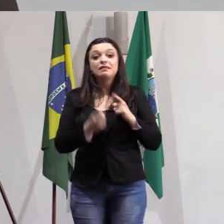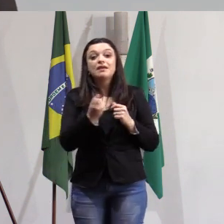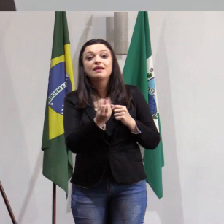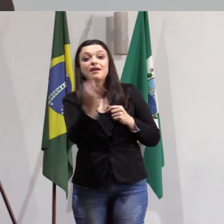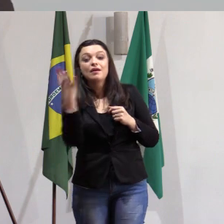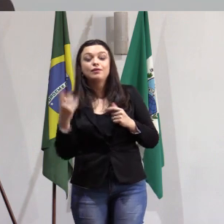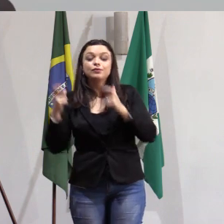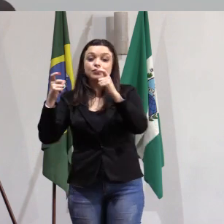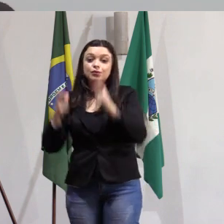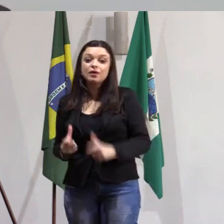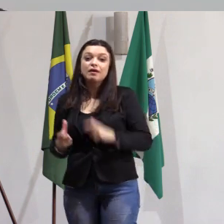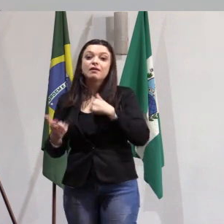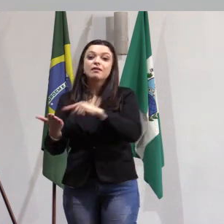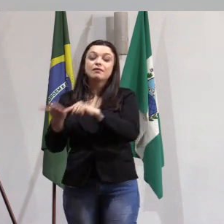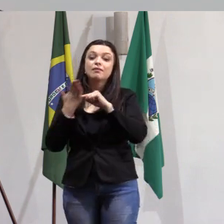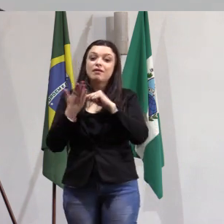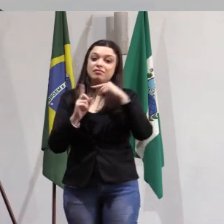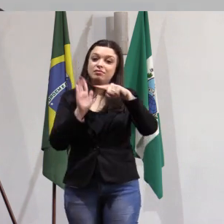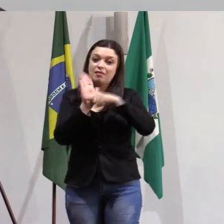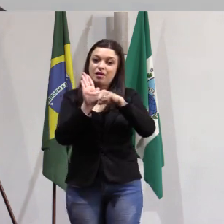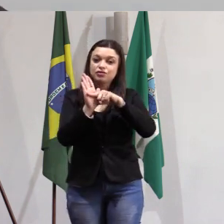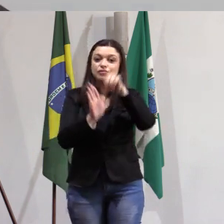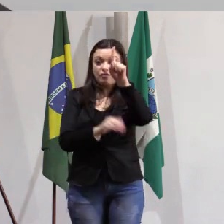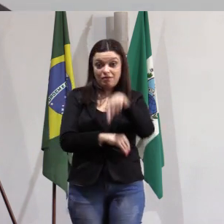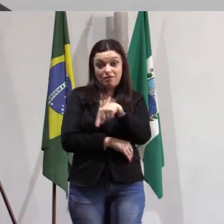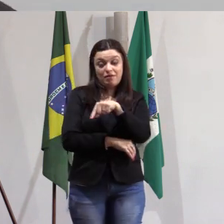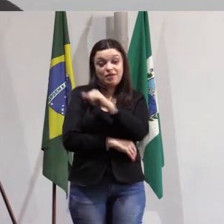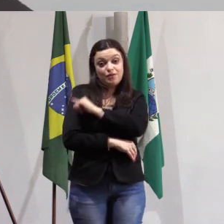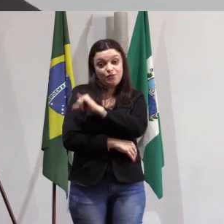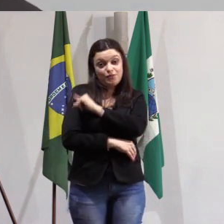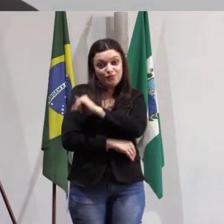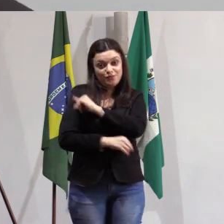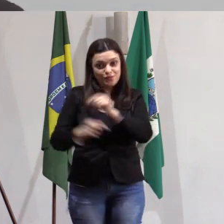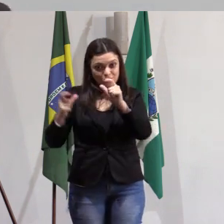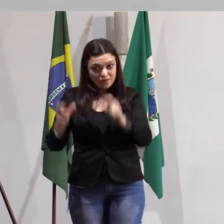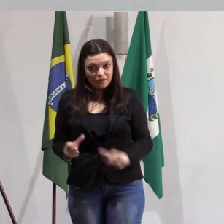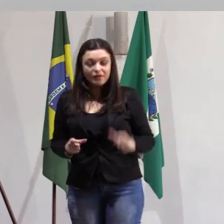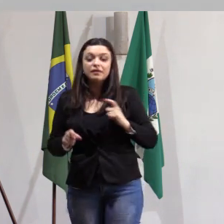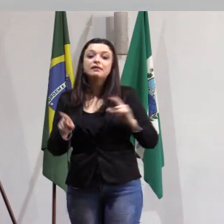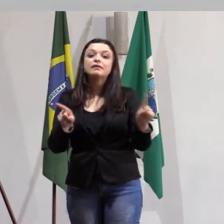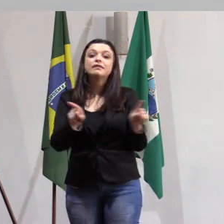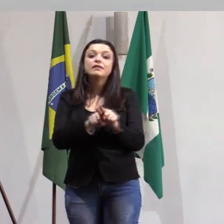positivos no estado do Rio de Janeiro, não positivos no sentido de que